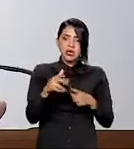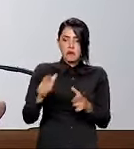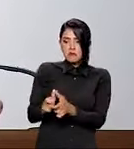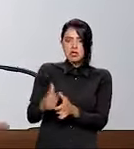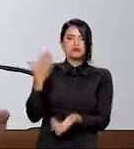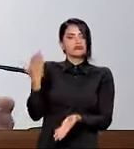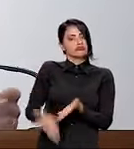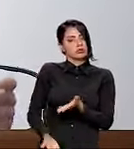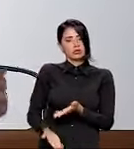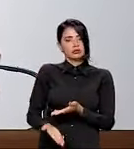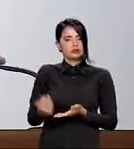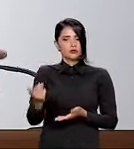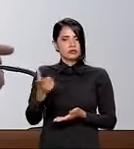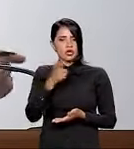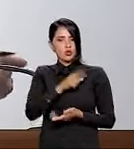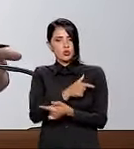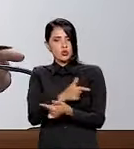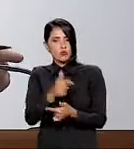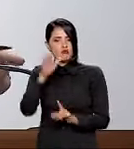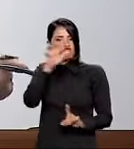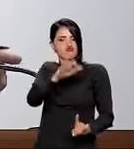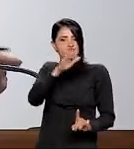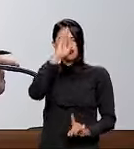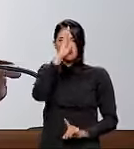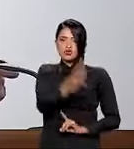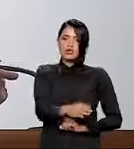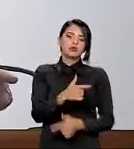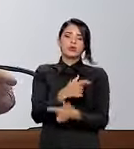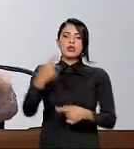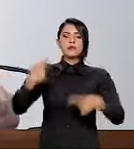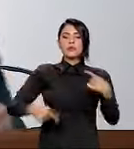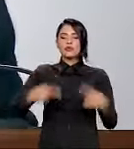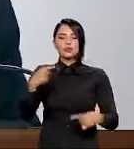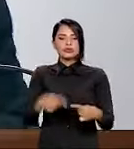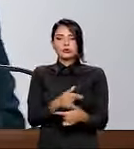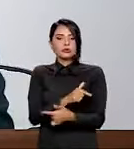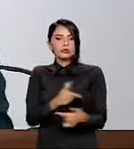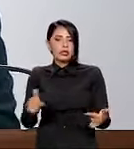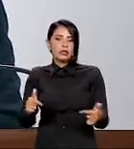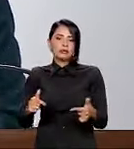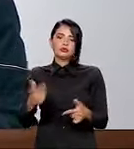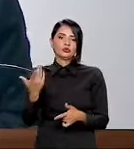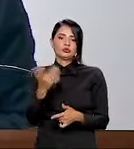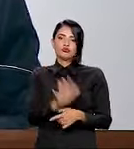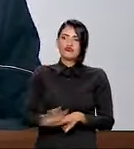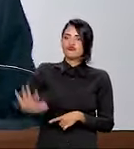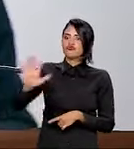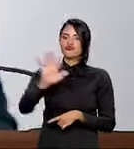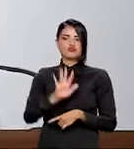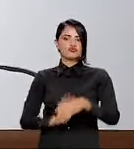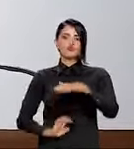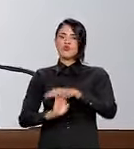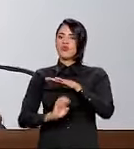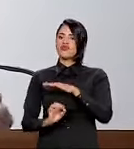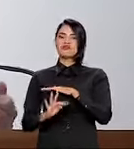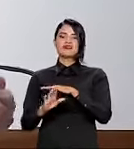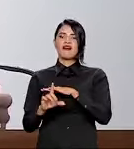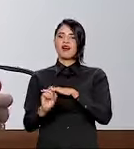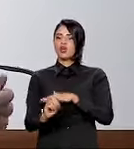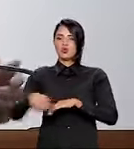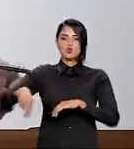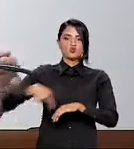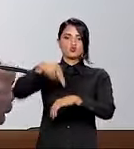perde. Você não está tendo nenhuma influência diretamente na política do Estado Nacional, mas você está tendo